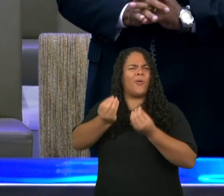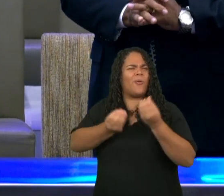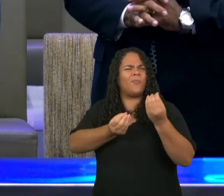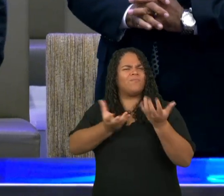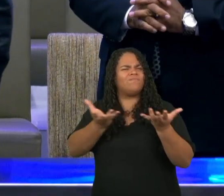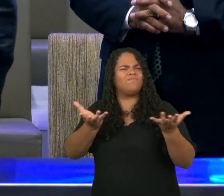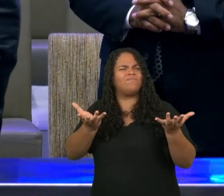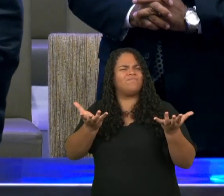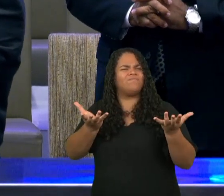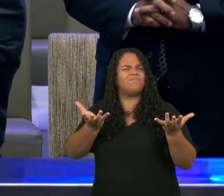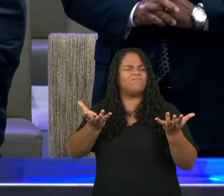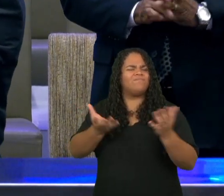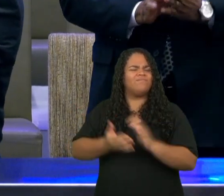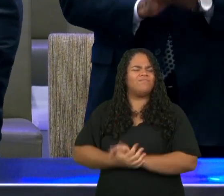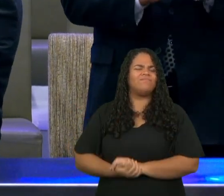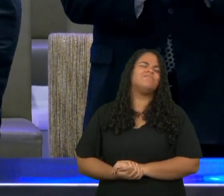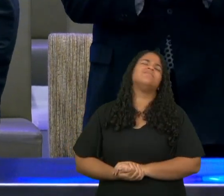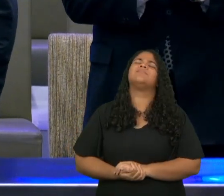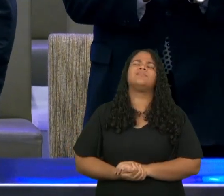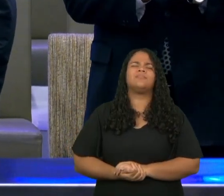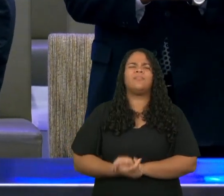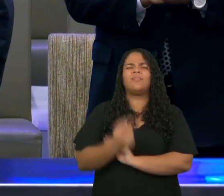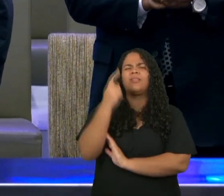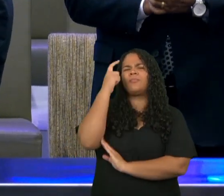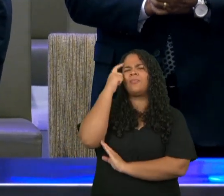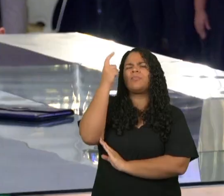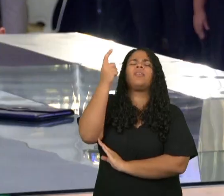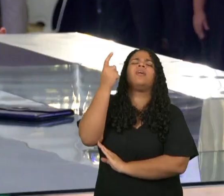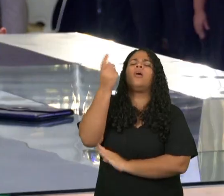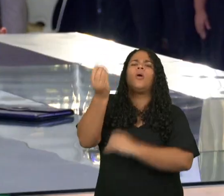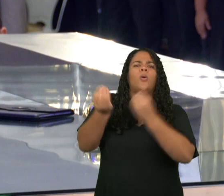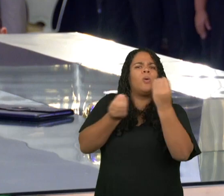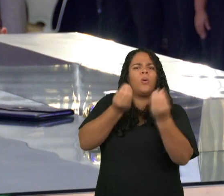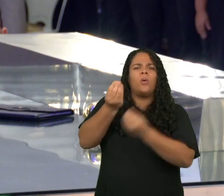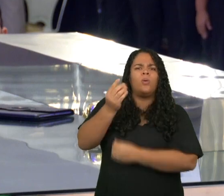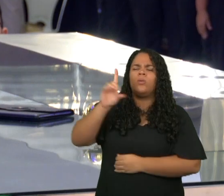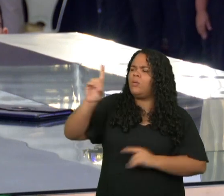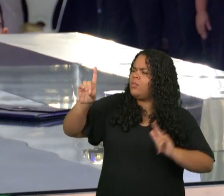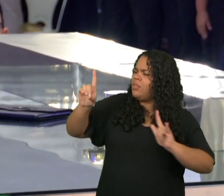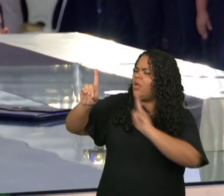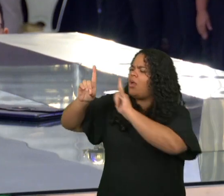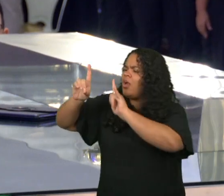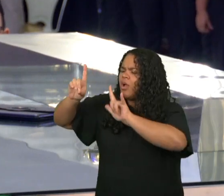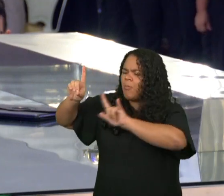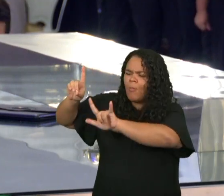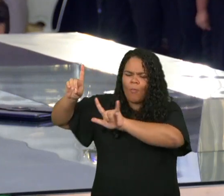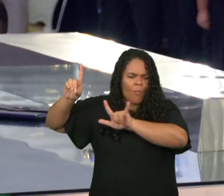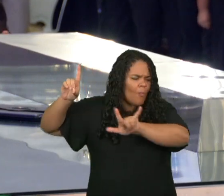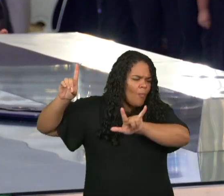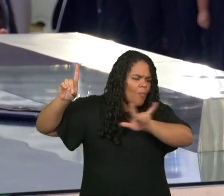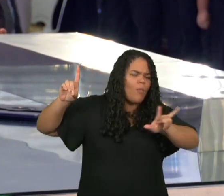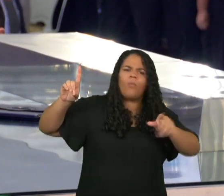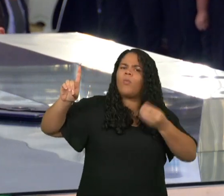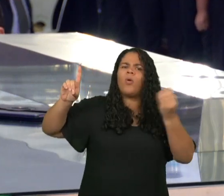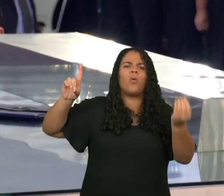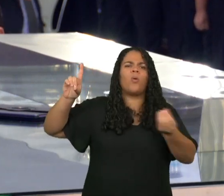Feche os olhos. Onde está o teu coração?